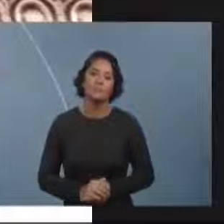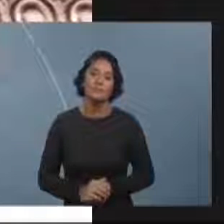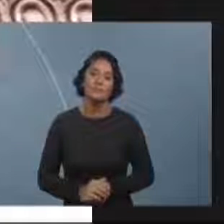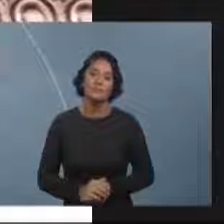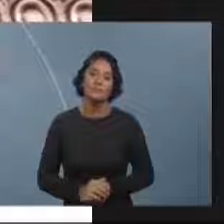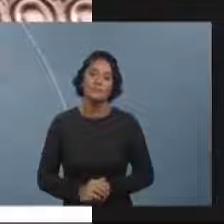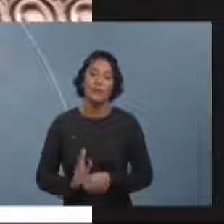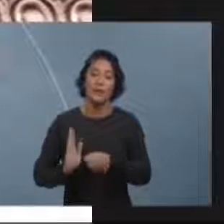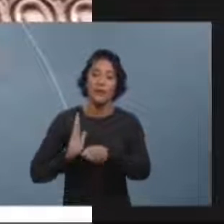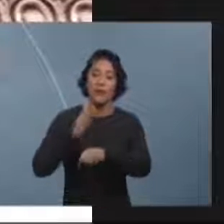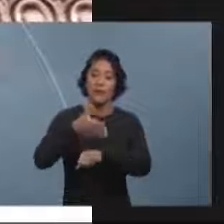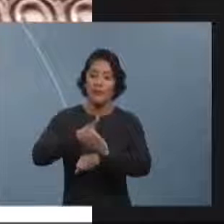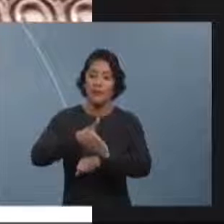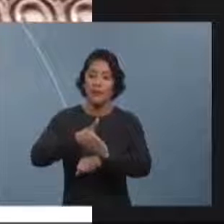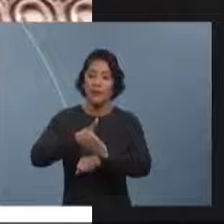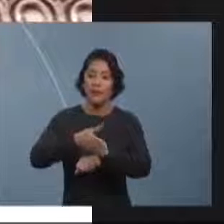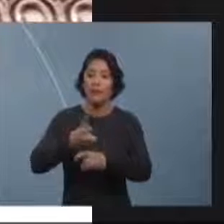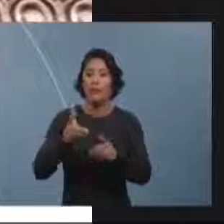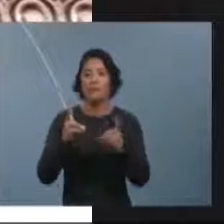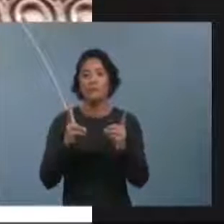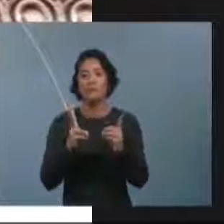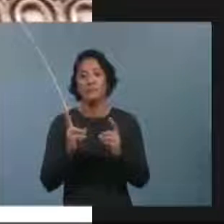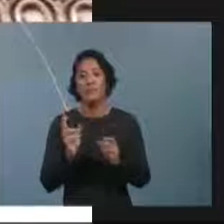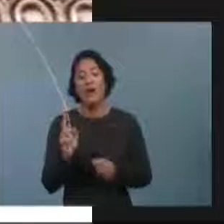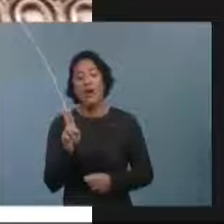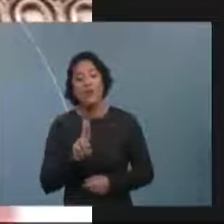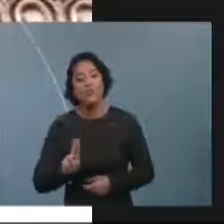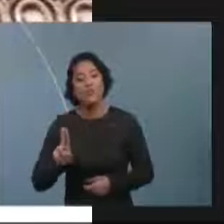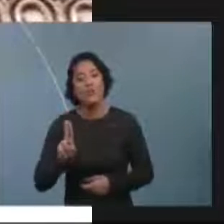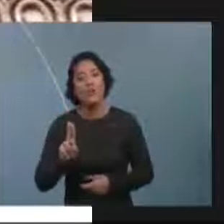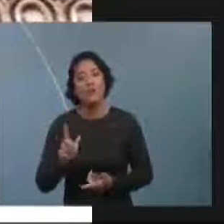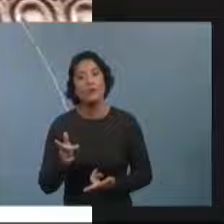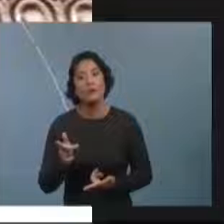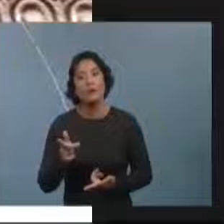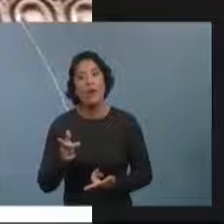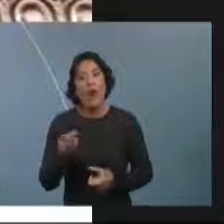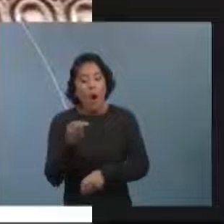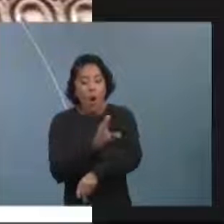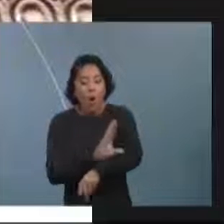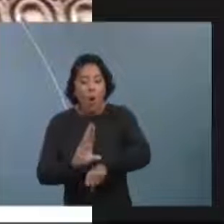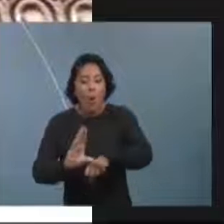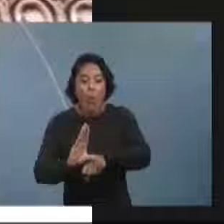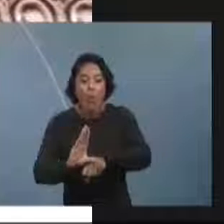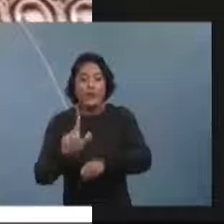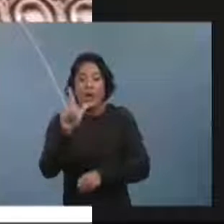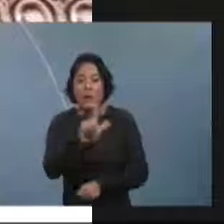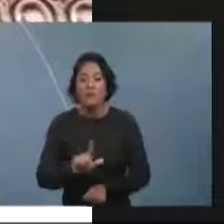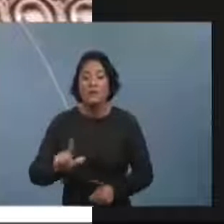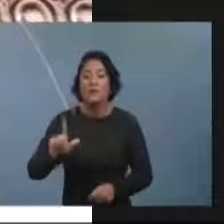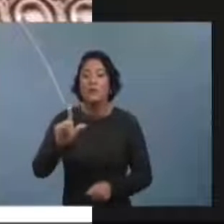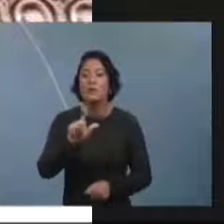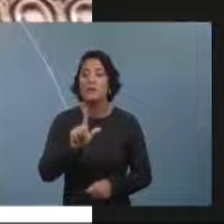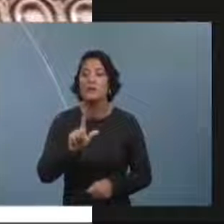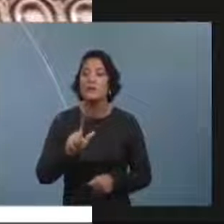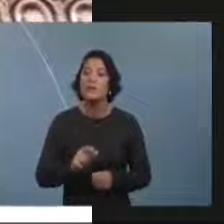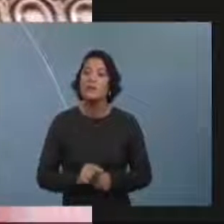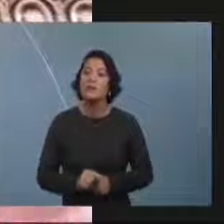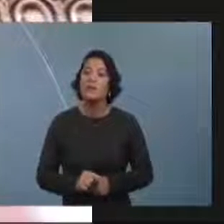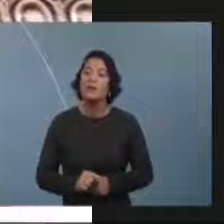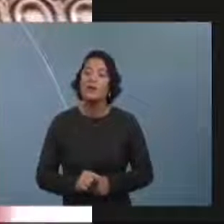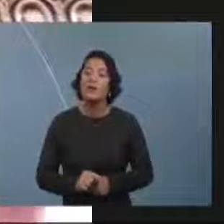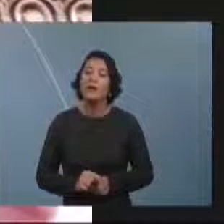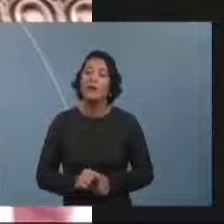Ao entrar na universidade e ao cursar a licenciatura em Geografia, eu pude ter